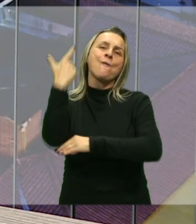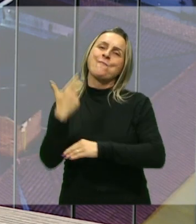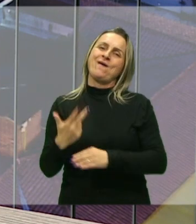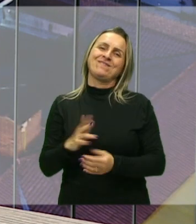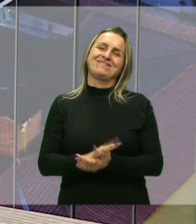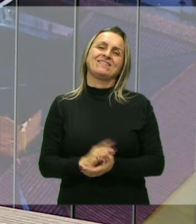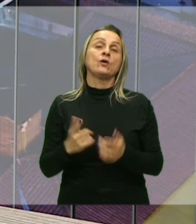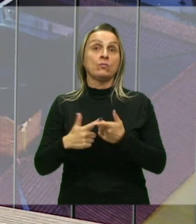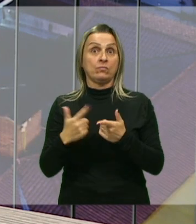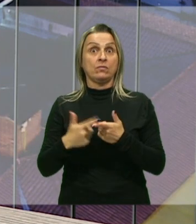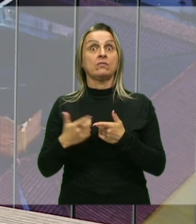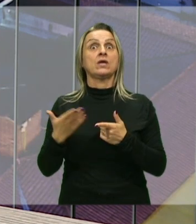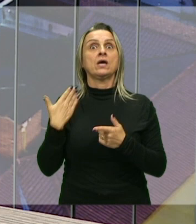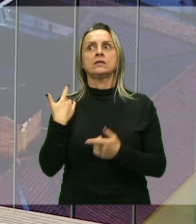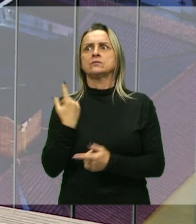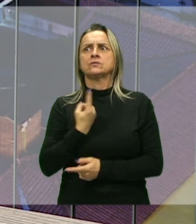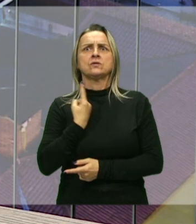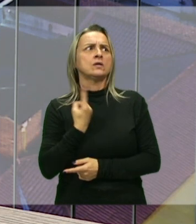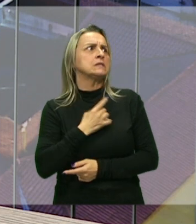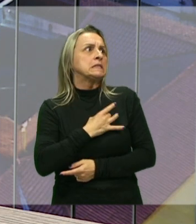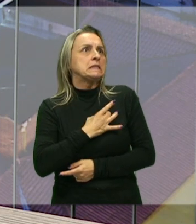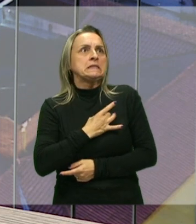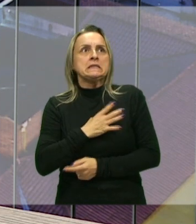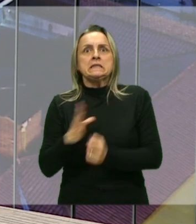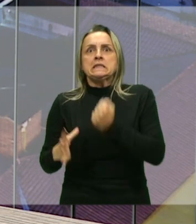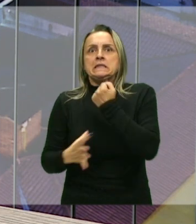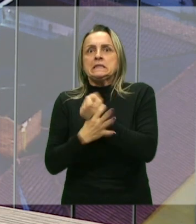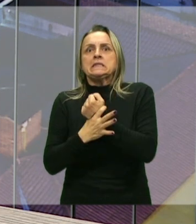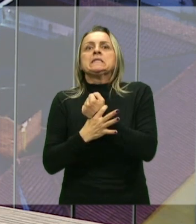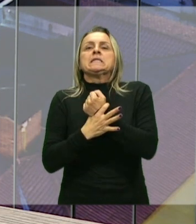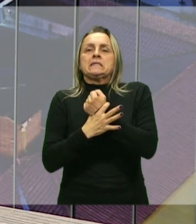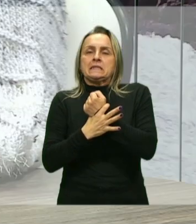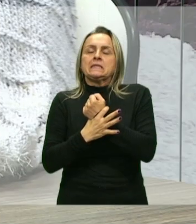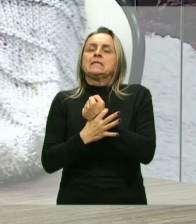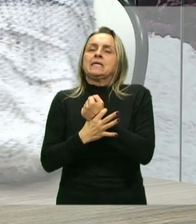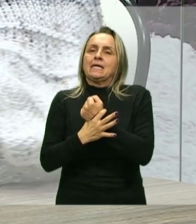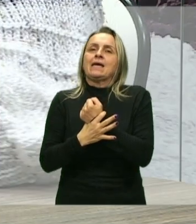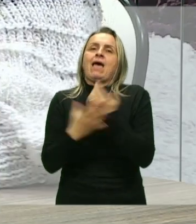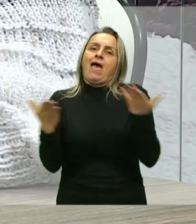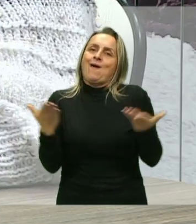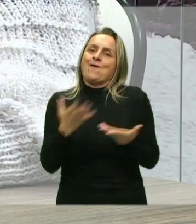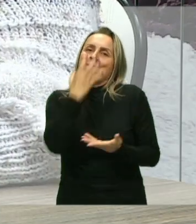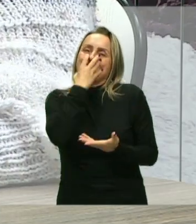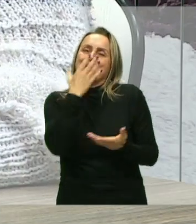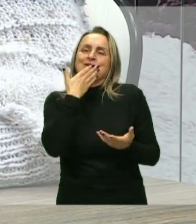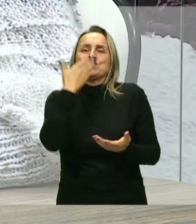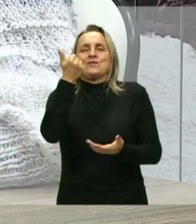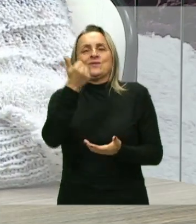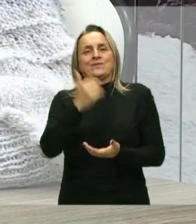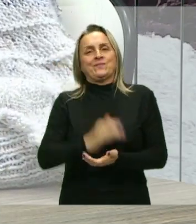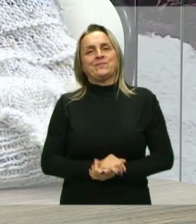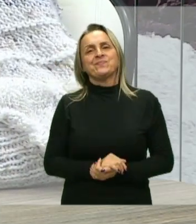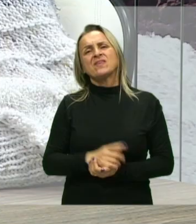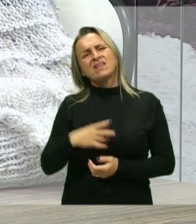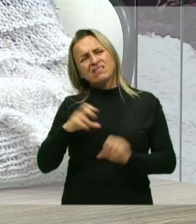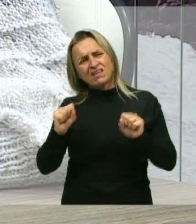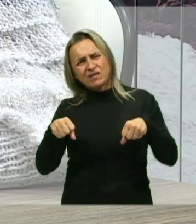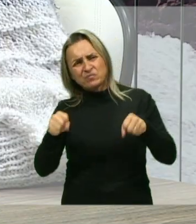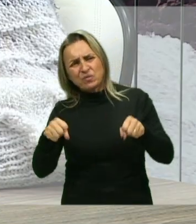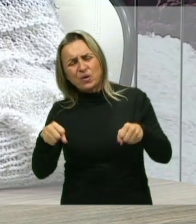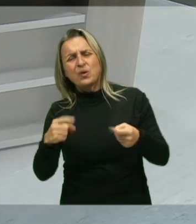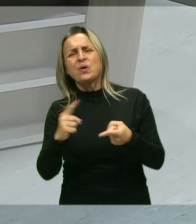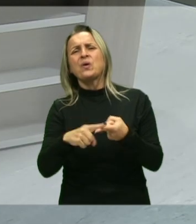muito obstáculos em cima da calçada. Como moto, Ainda é um problema aqui em Itajaí, né? Moto,